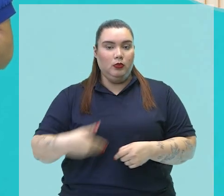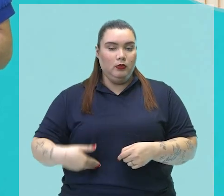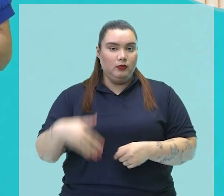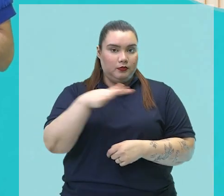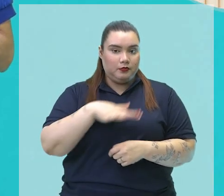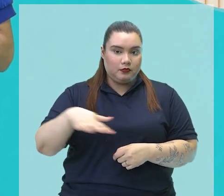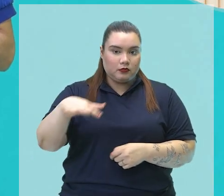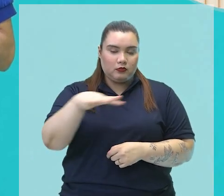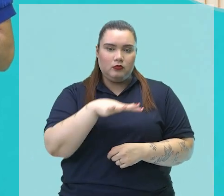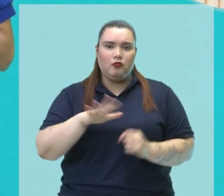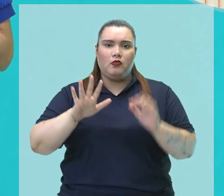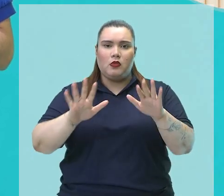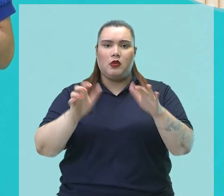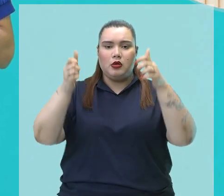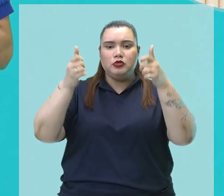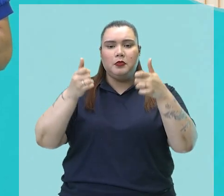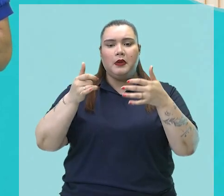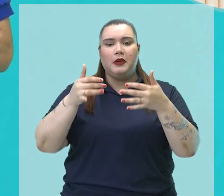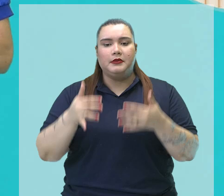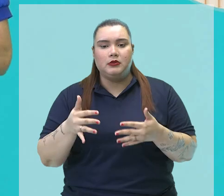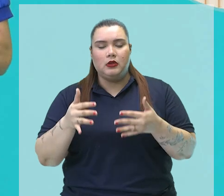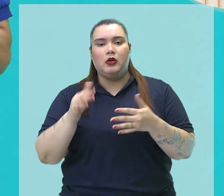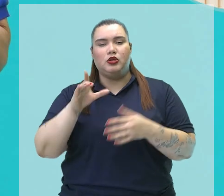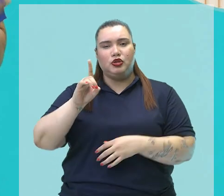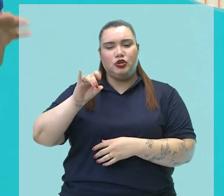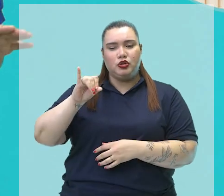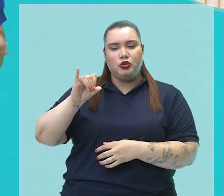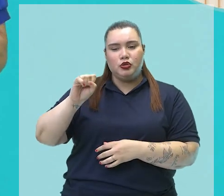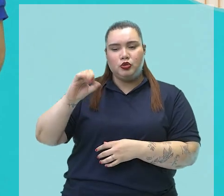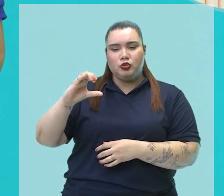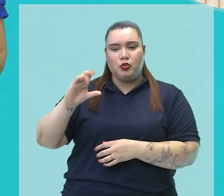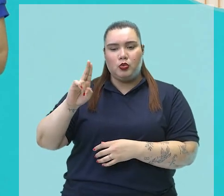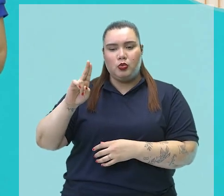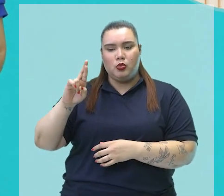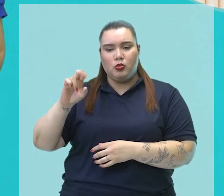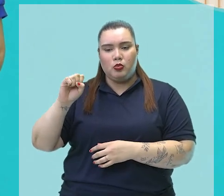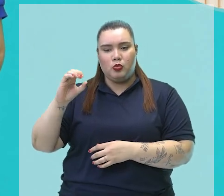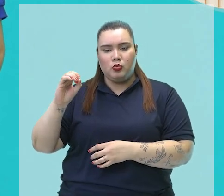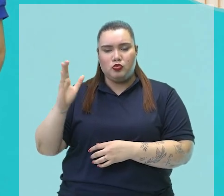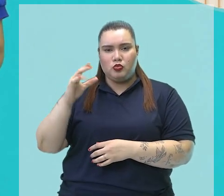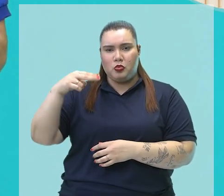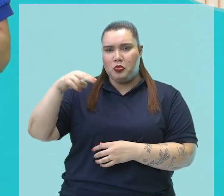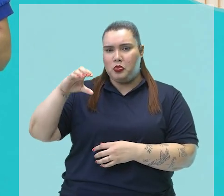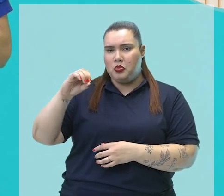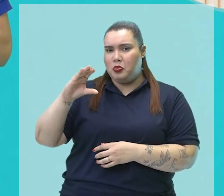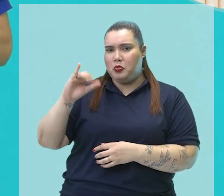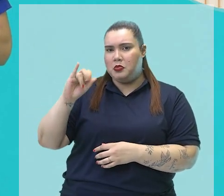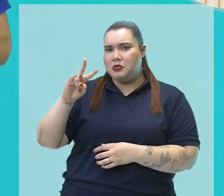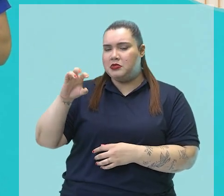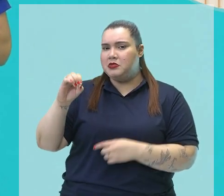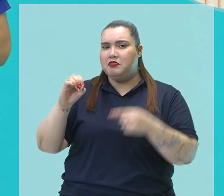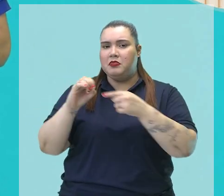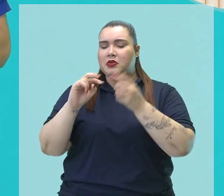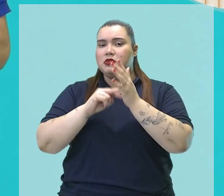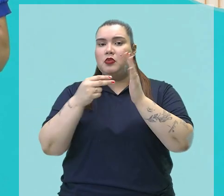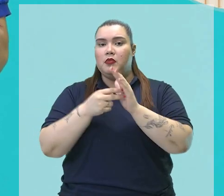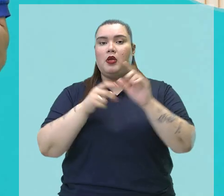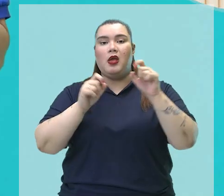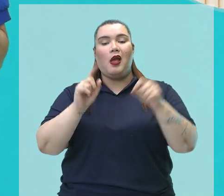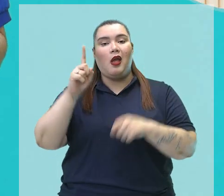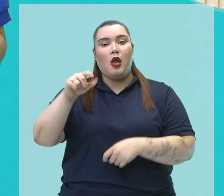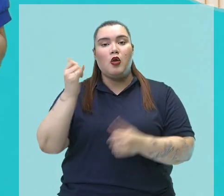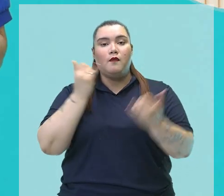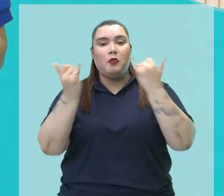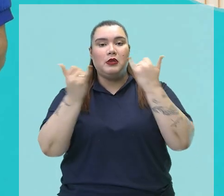refiro a discursos nocivos, eu estou me referindo basicamente às fake news, que elas extrapolam, então, o campo